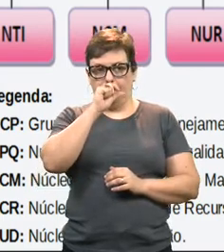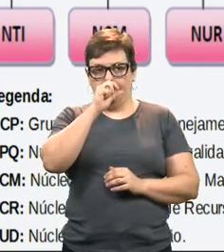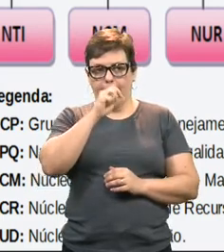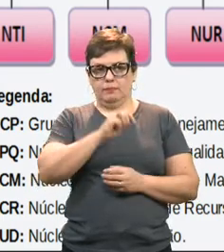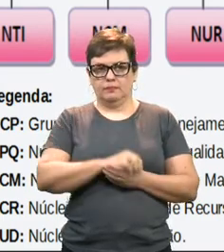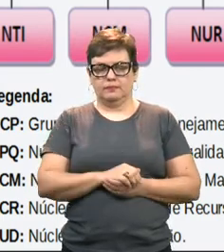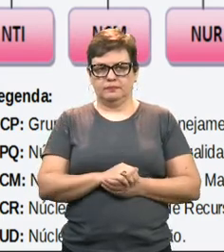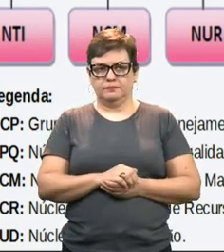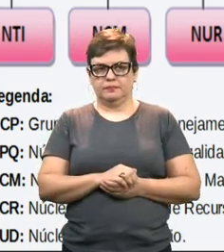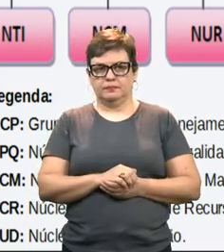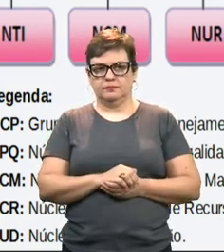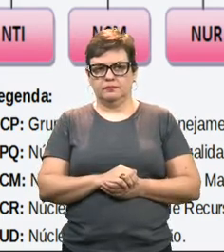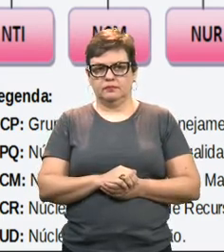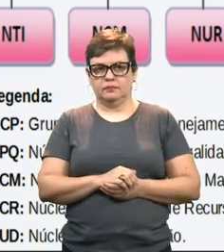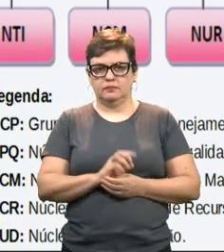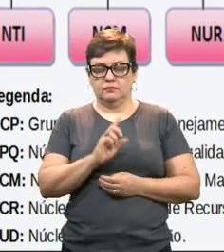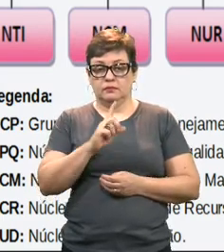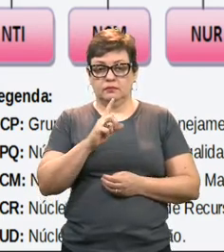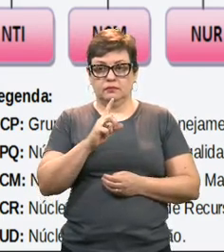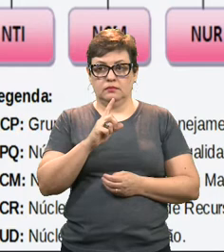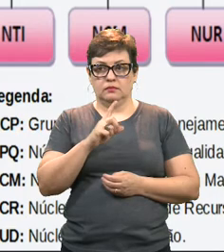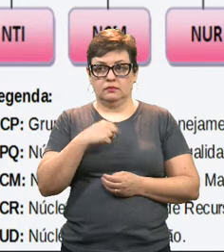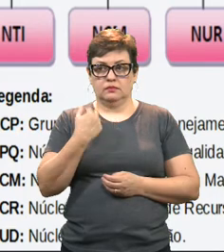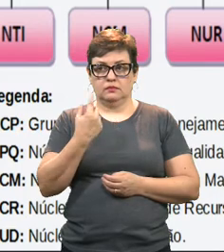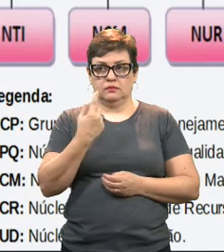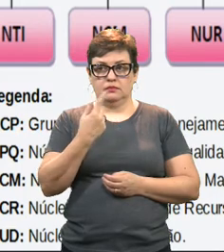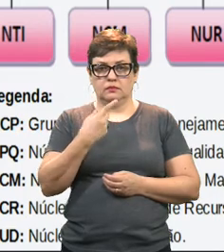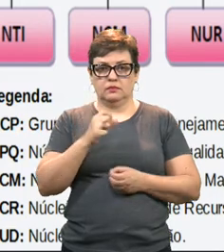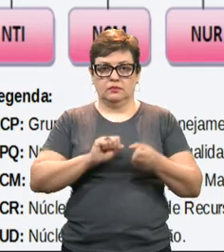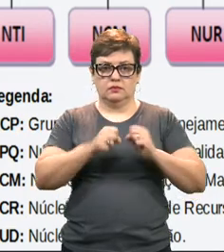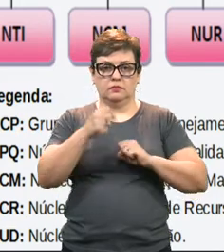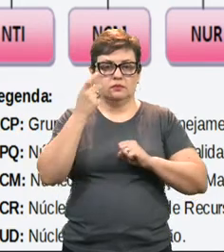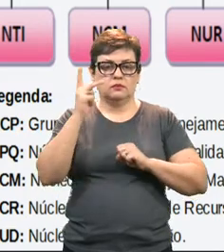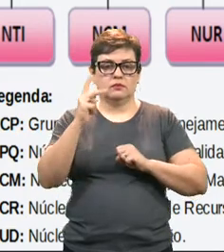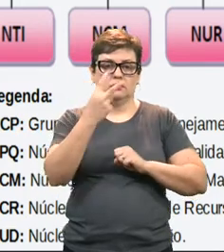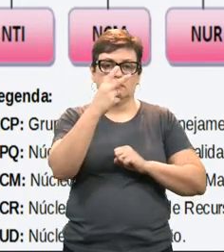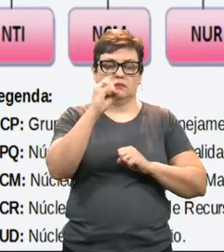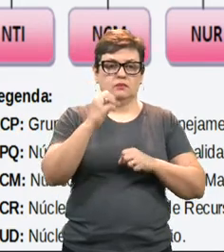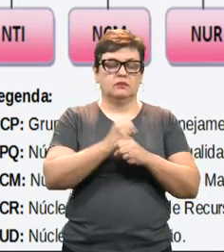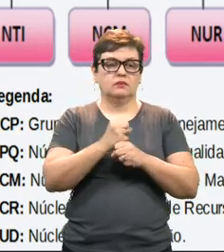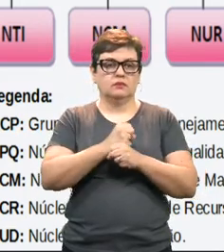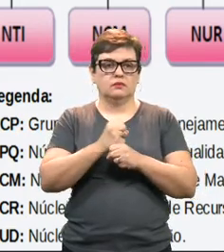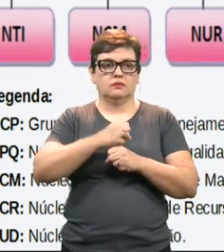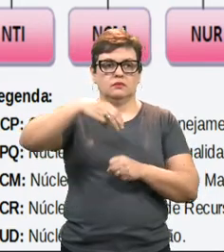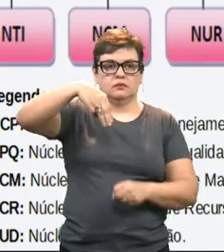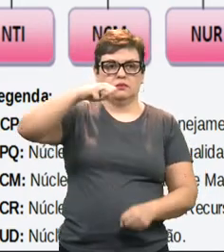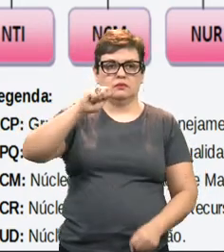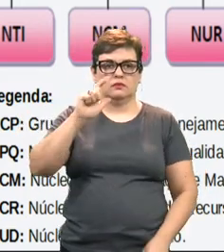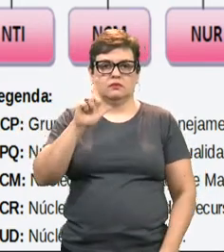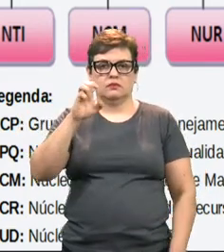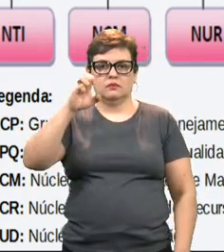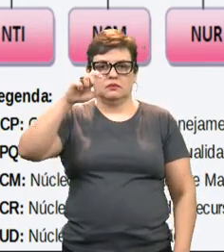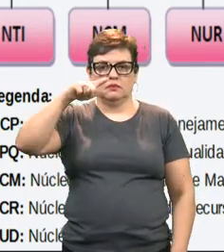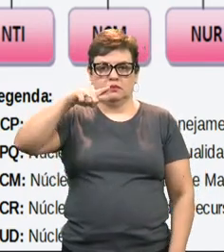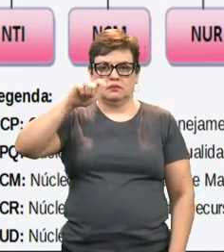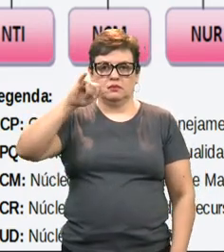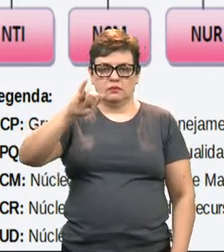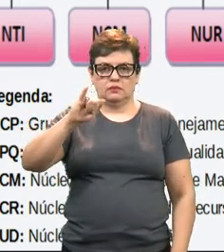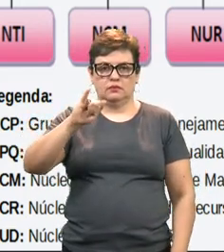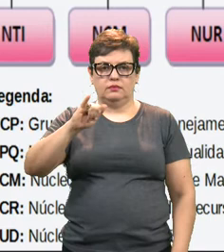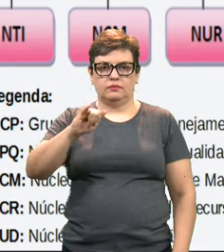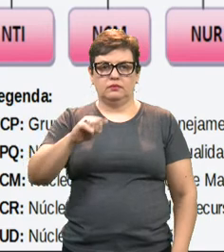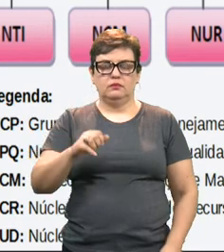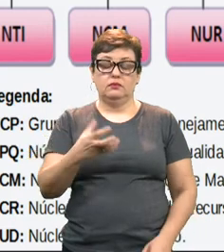a nossa previsão de formação para os próximos 20 anos. A Malele, ela pretende ter uma estrutura